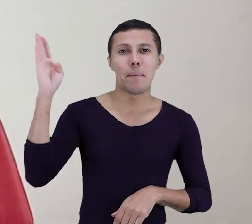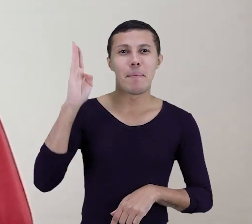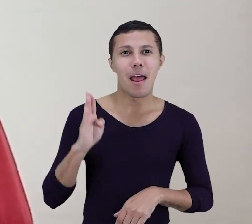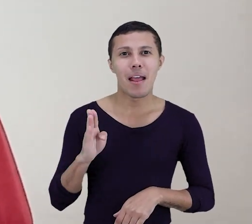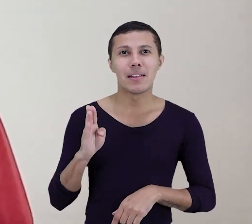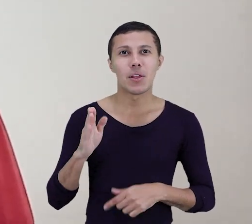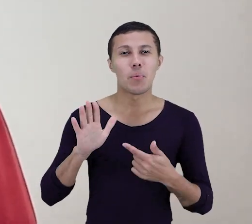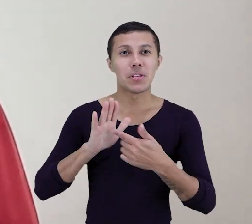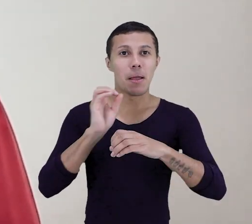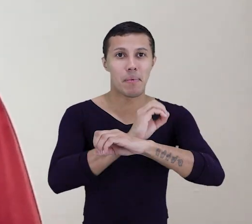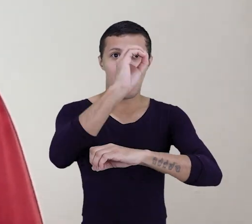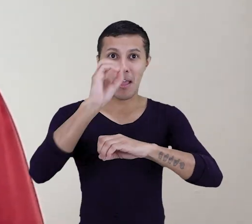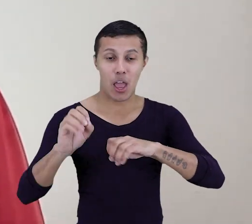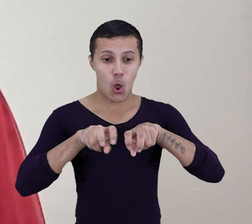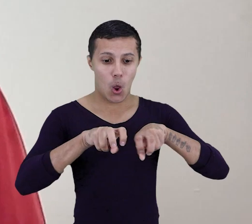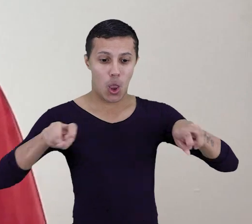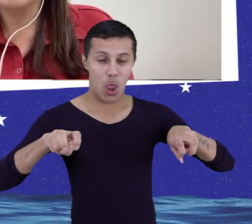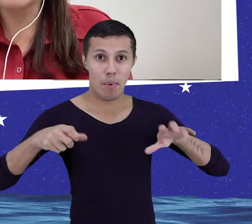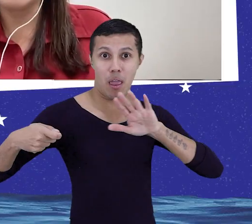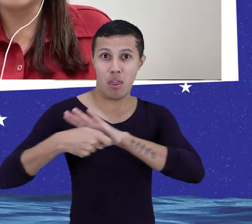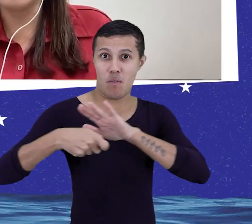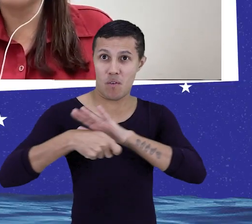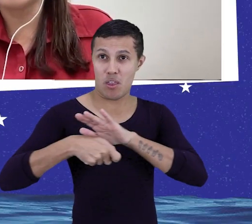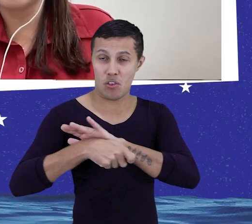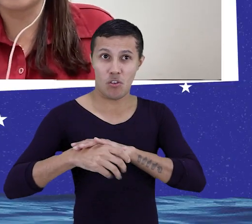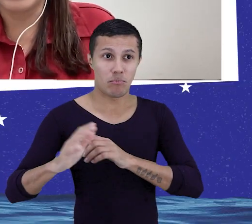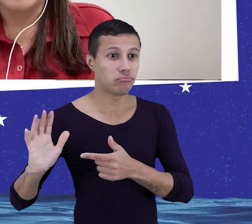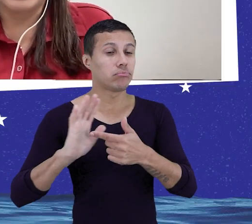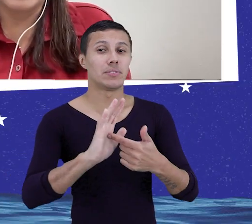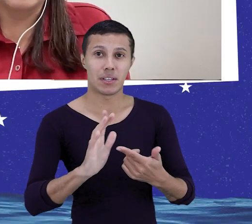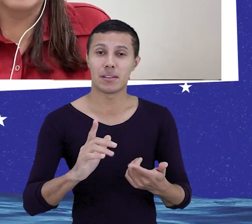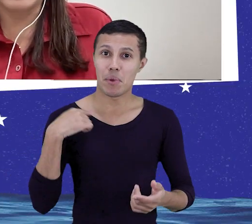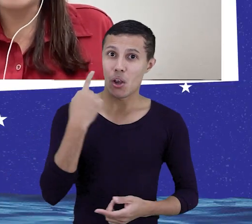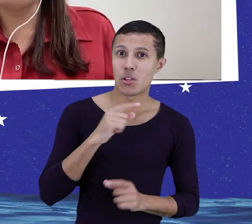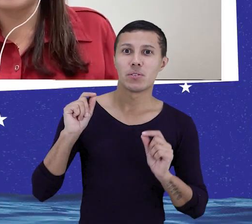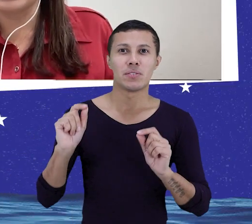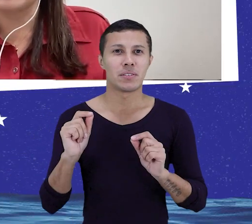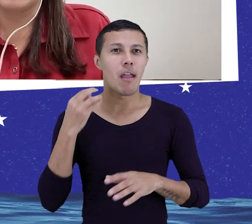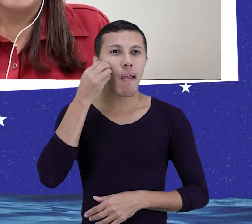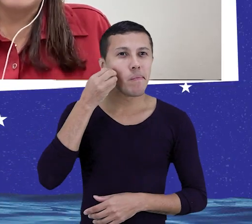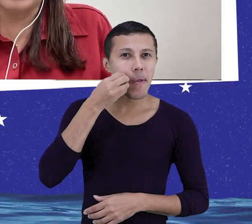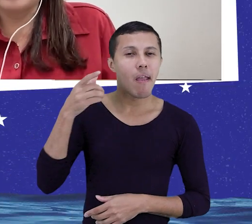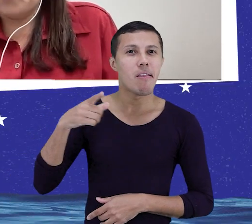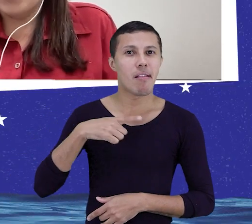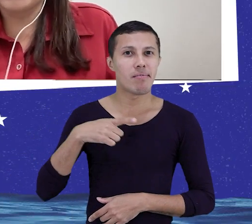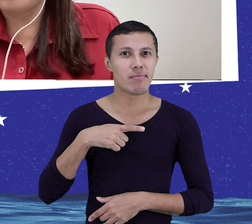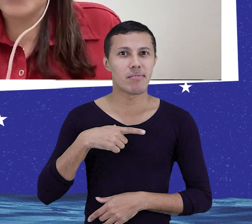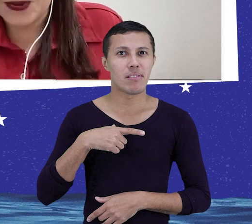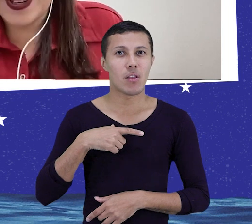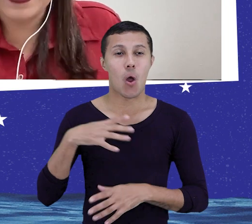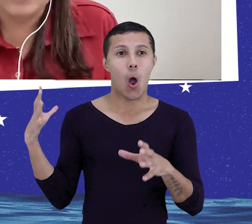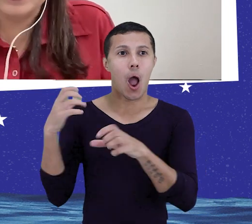apresentar a Drugget para uma banca de investidores. Então, isso para a gente, né, assim, você ter essa experiência, essa banca de